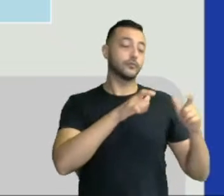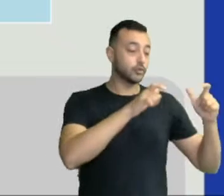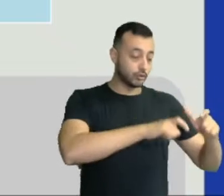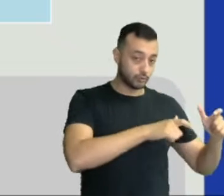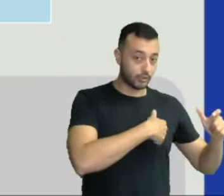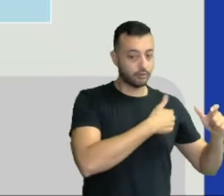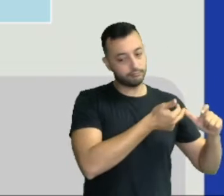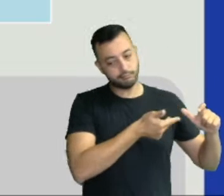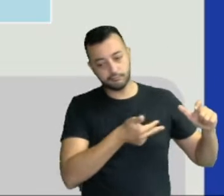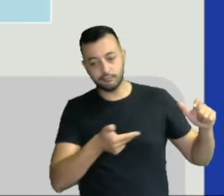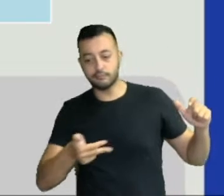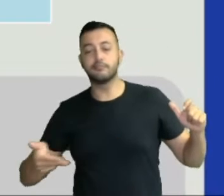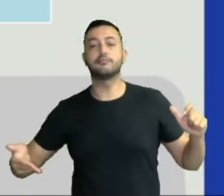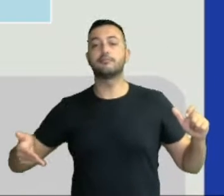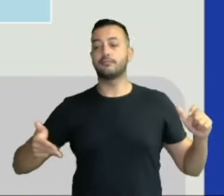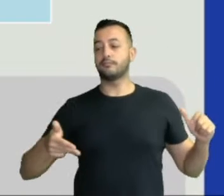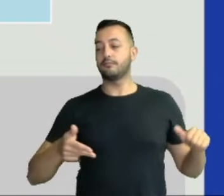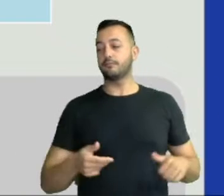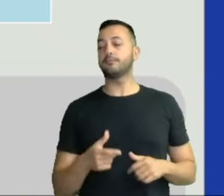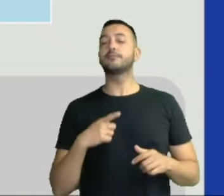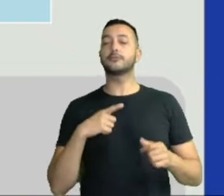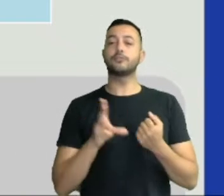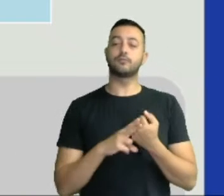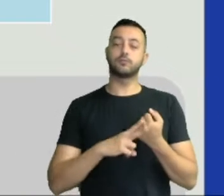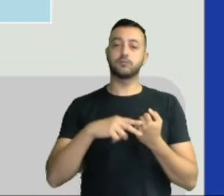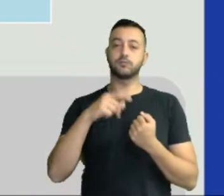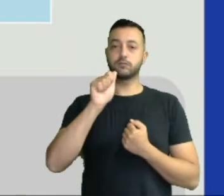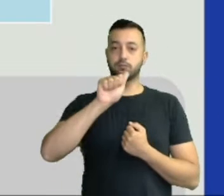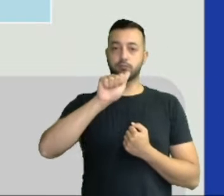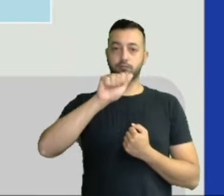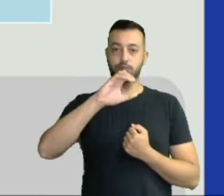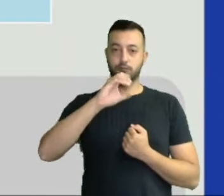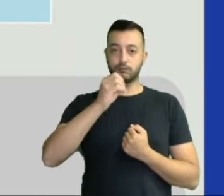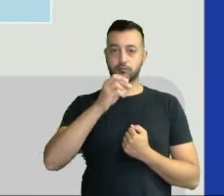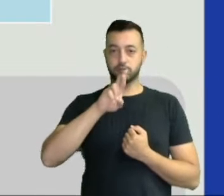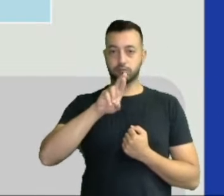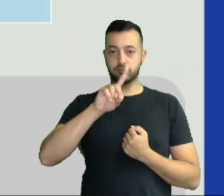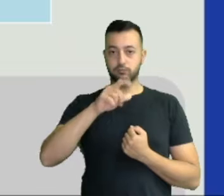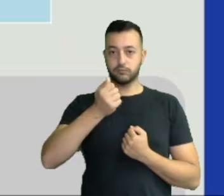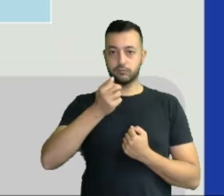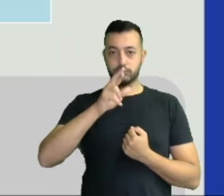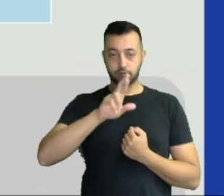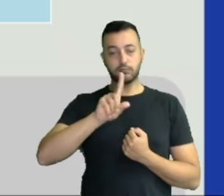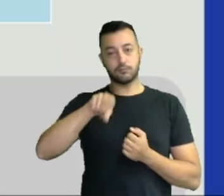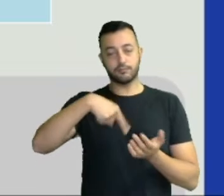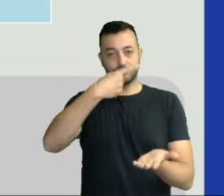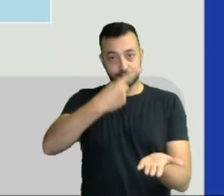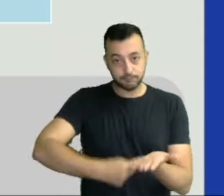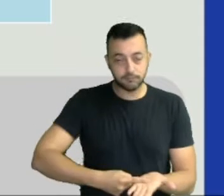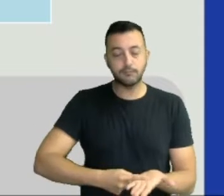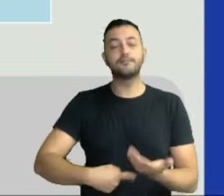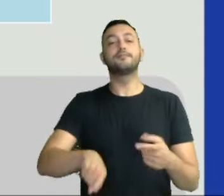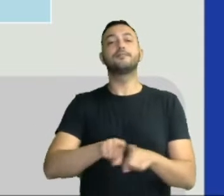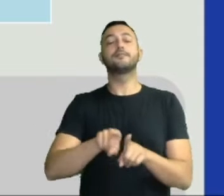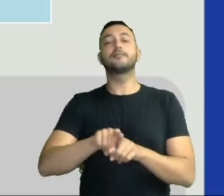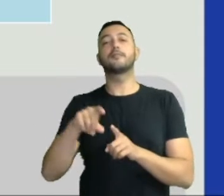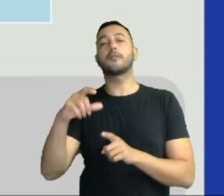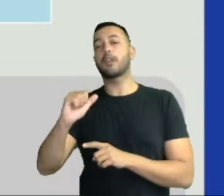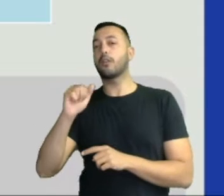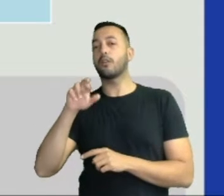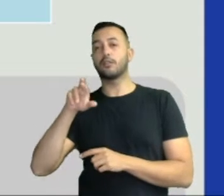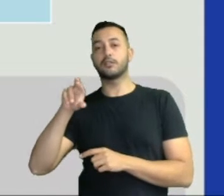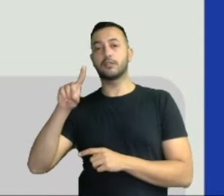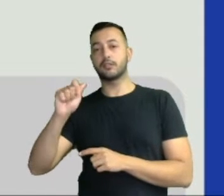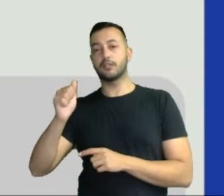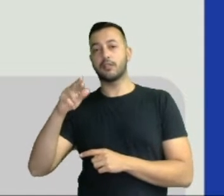que está. Temos o verbo acordar, que é hacer un acuerdo, e acordar-se, que